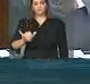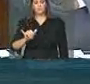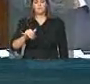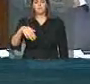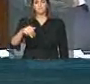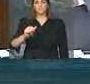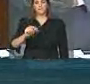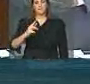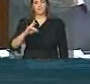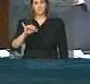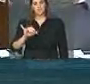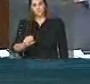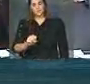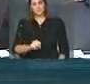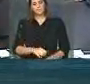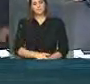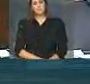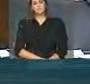breves comunicações,